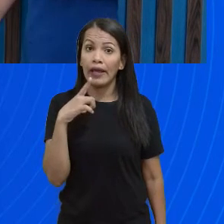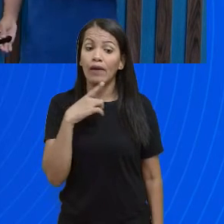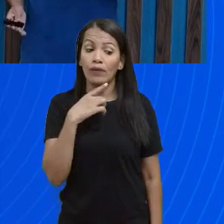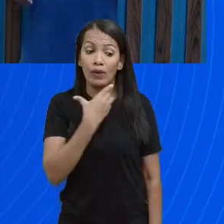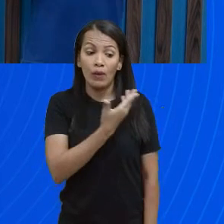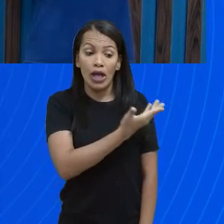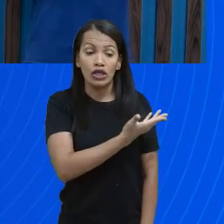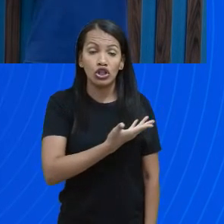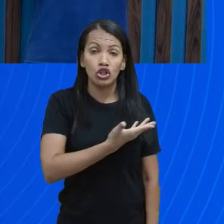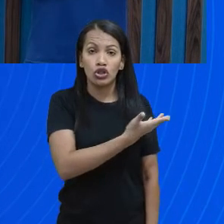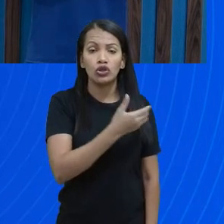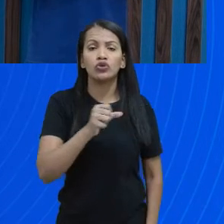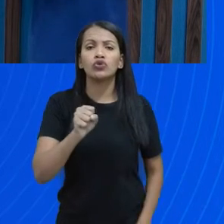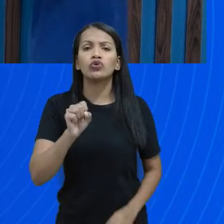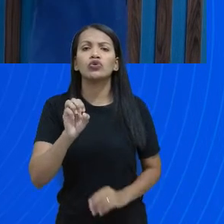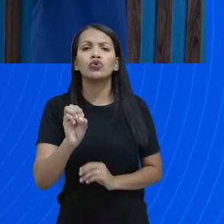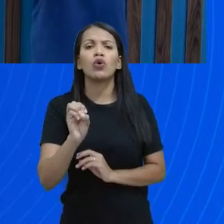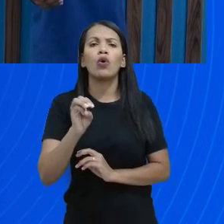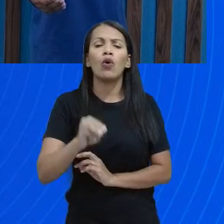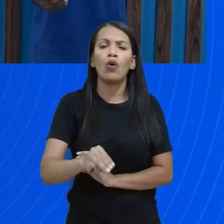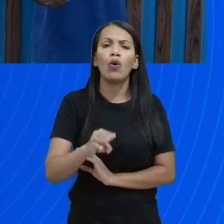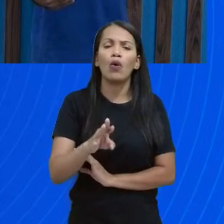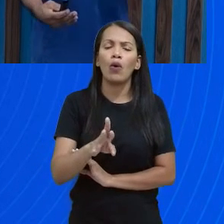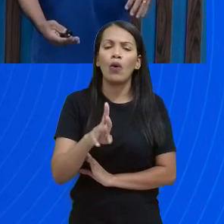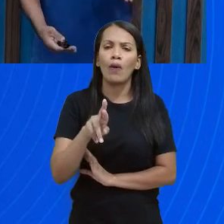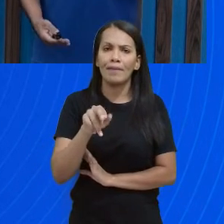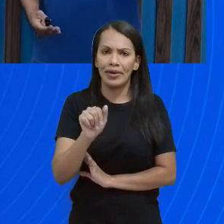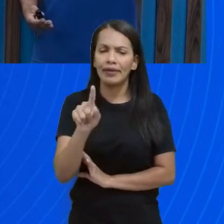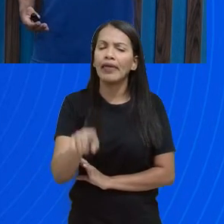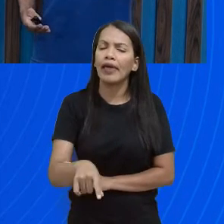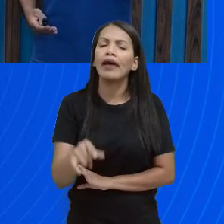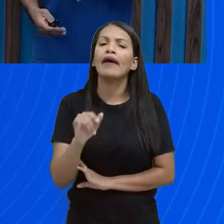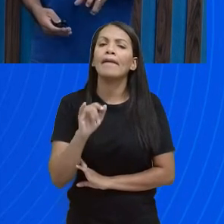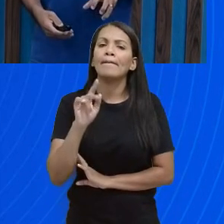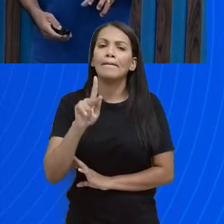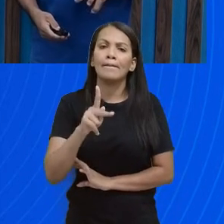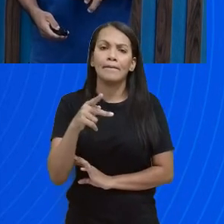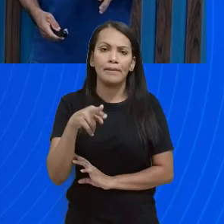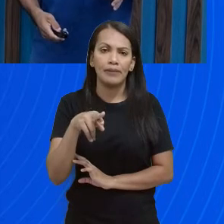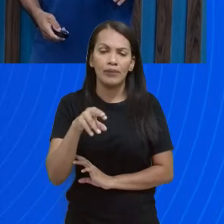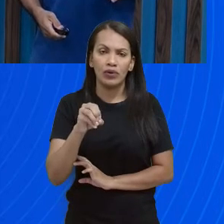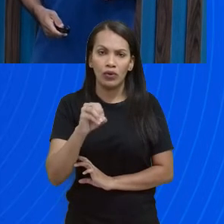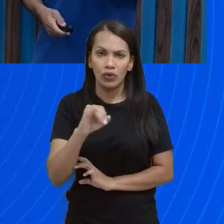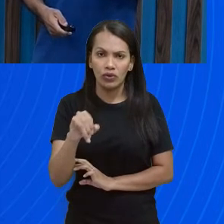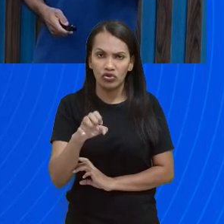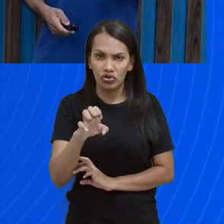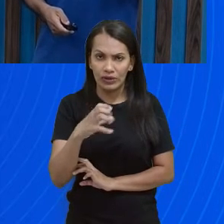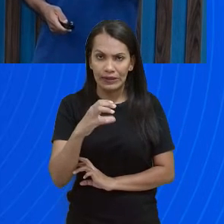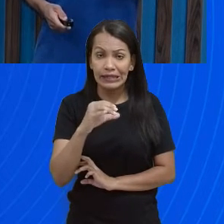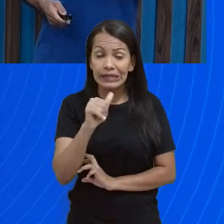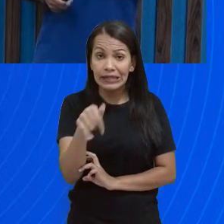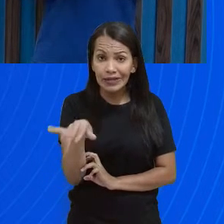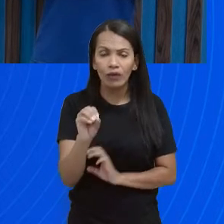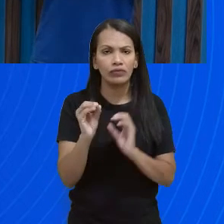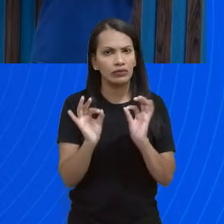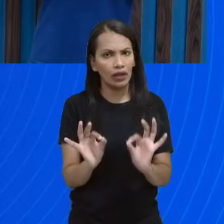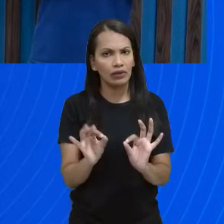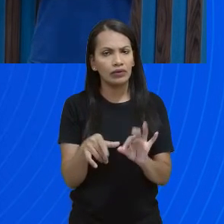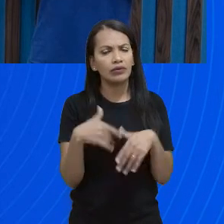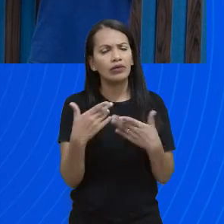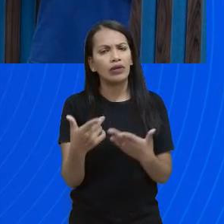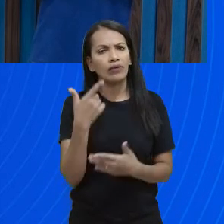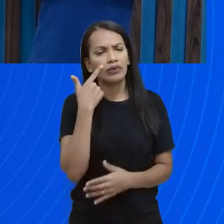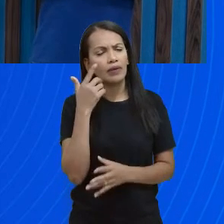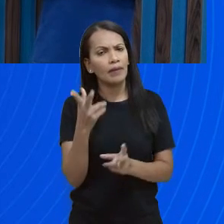lado do outro, porque a luz bate em você e tem uma projeção. Faça esse teste aí que eu quero ver se você consegue numa boa, tá bom? Você observa que vai ter